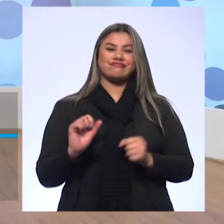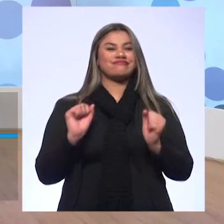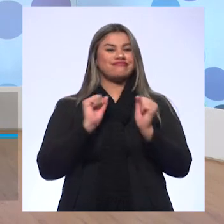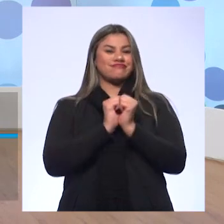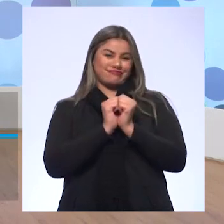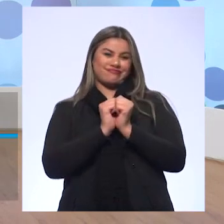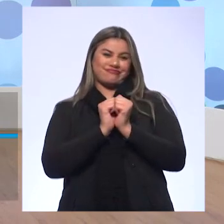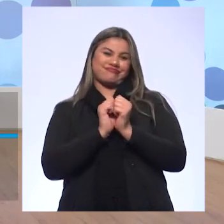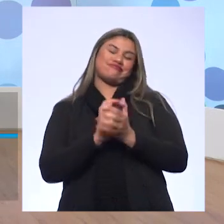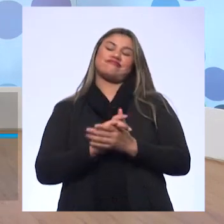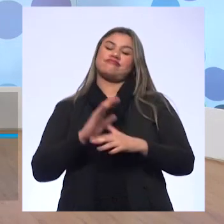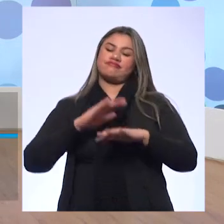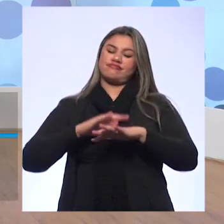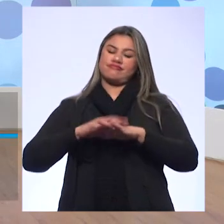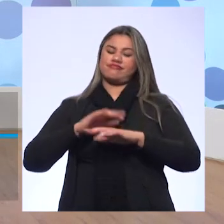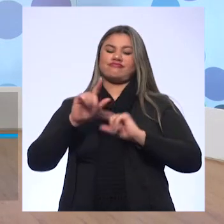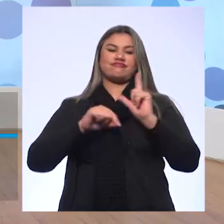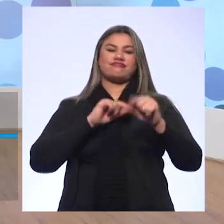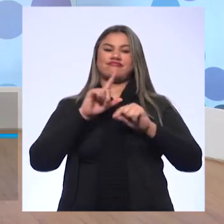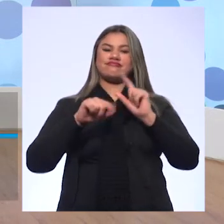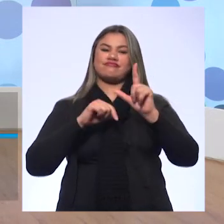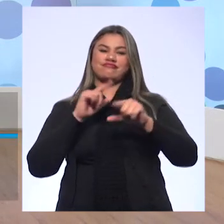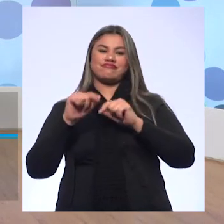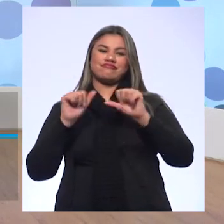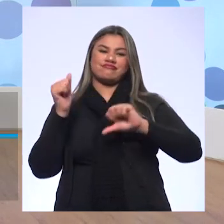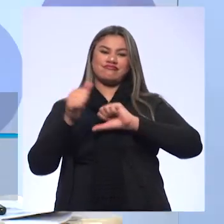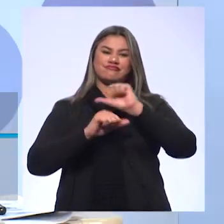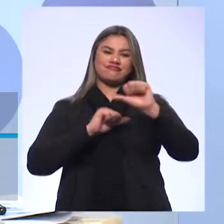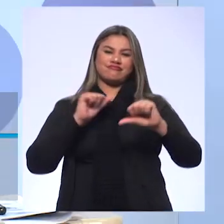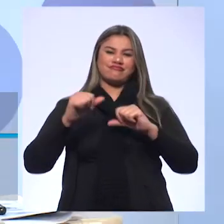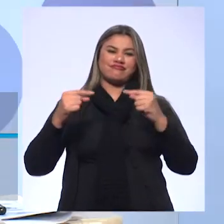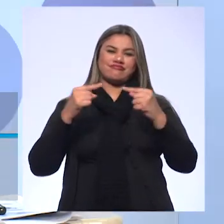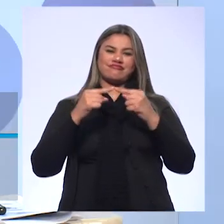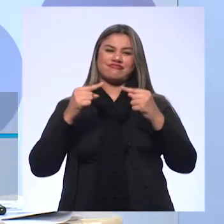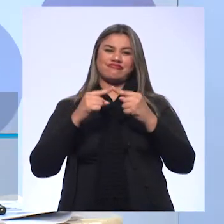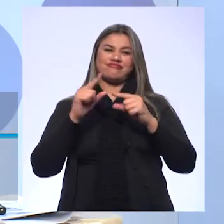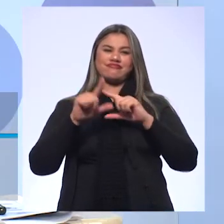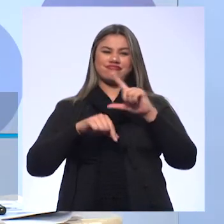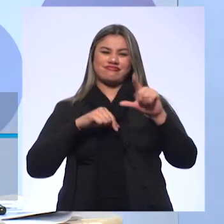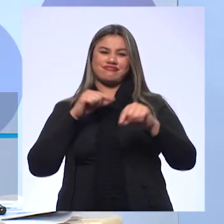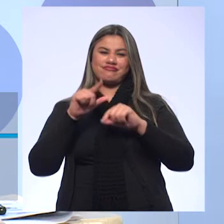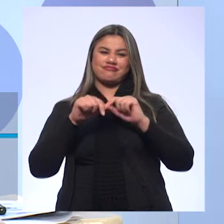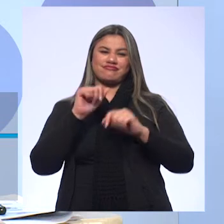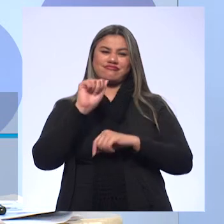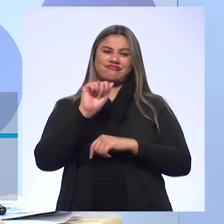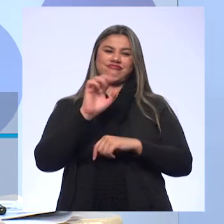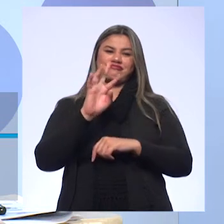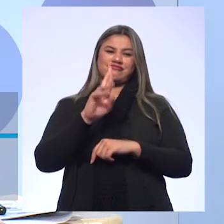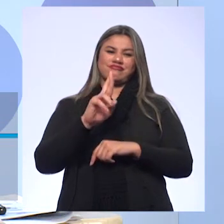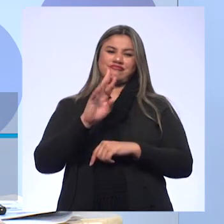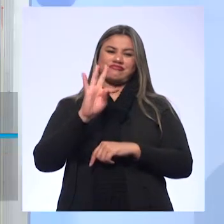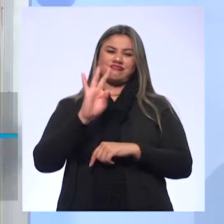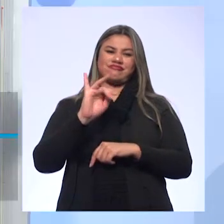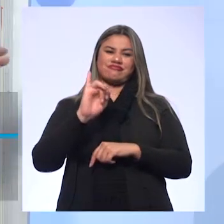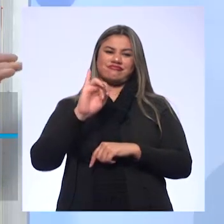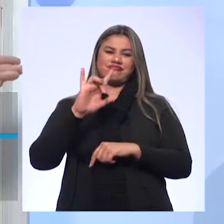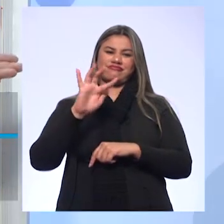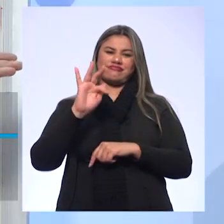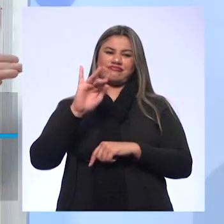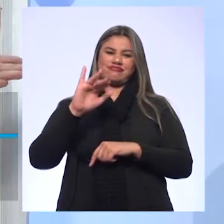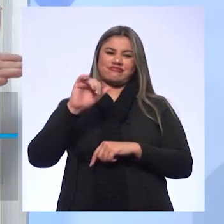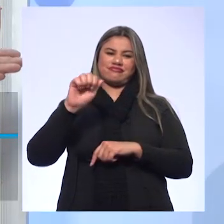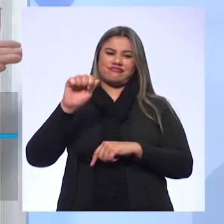fazendo essas transformações aí. A gente chama isso de seleção artificial. Okay?